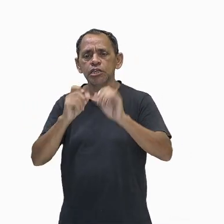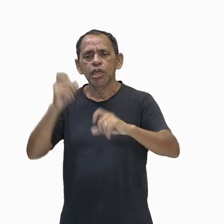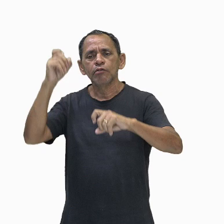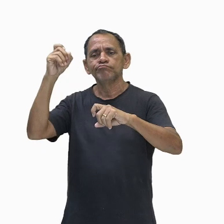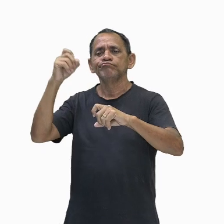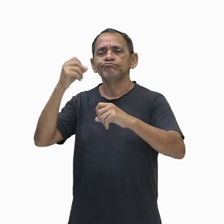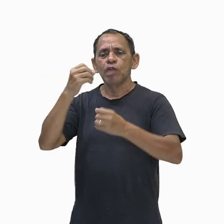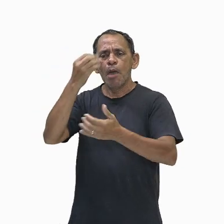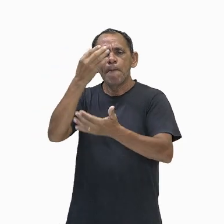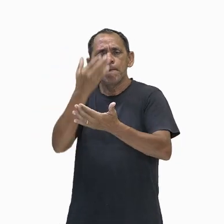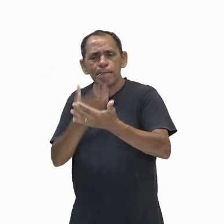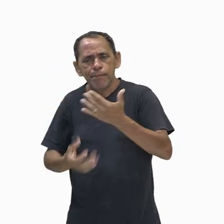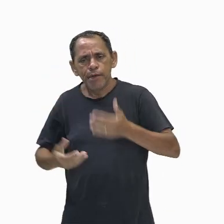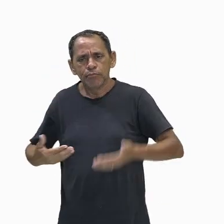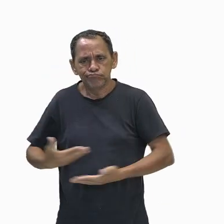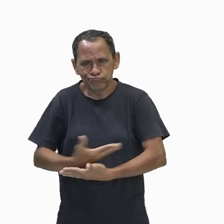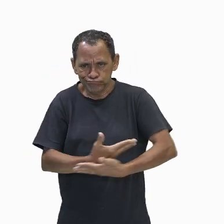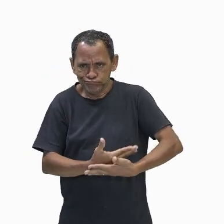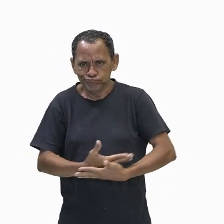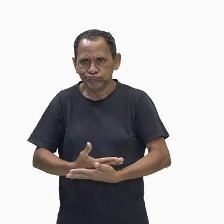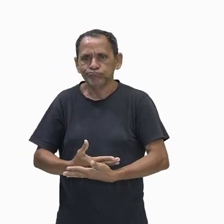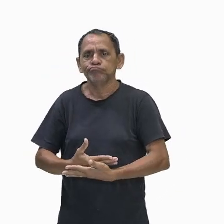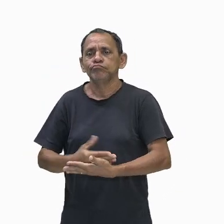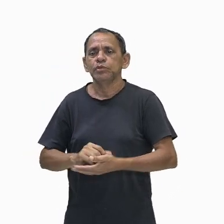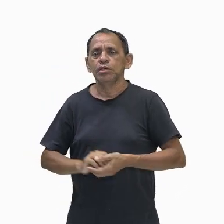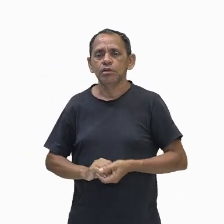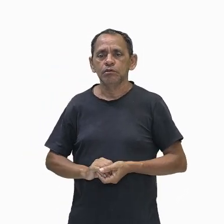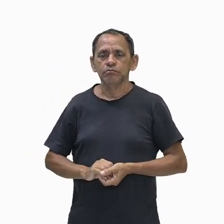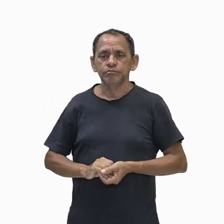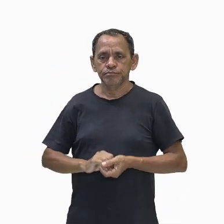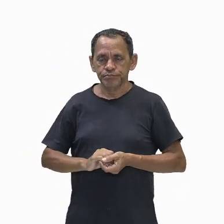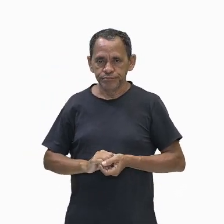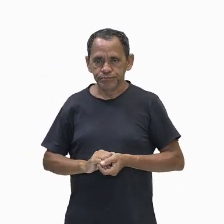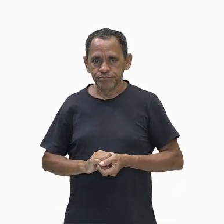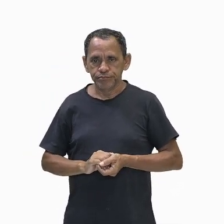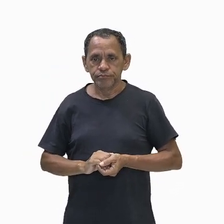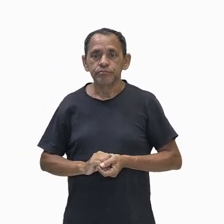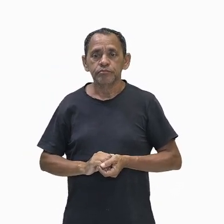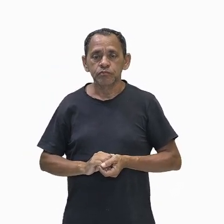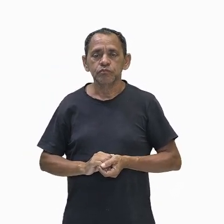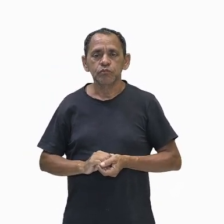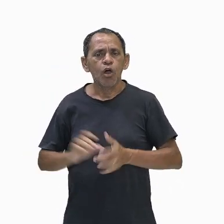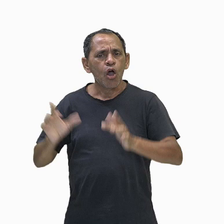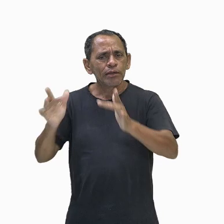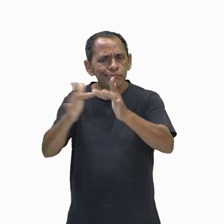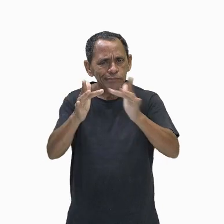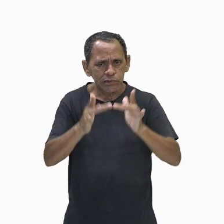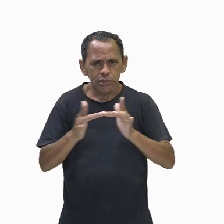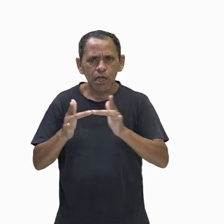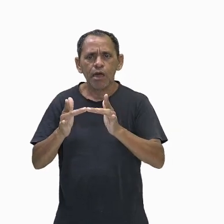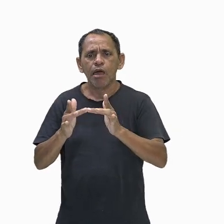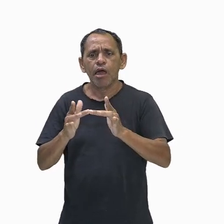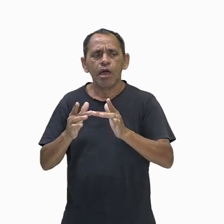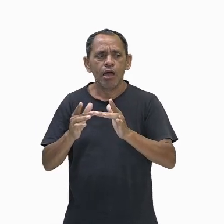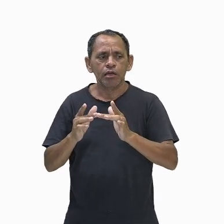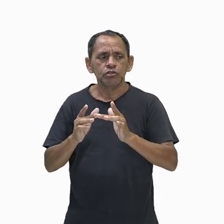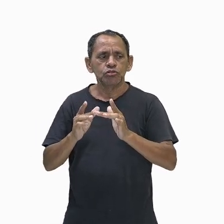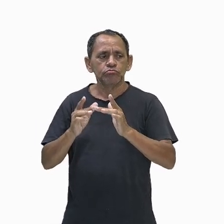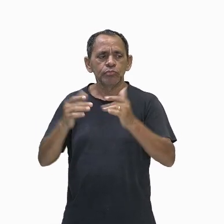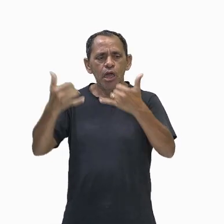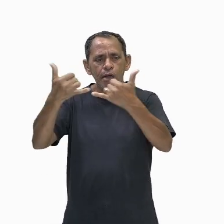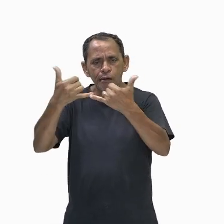informações são importantes. Linhas horizontais vão conectar casais. Então, se vocês observarem aí, nós